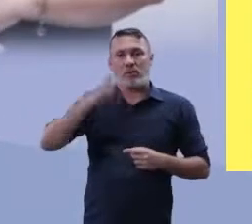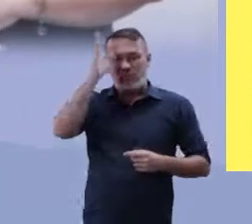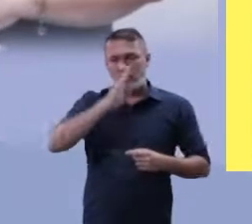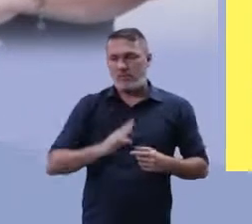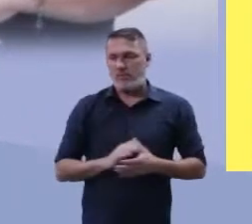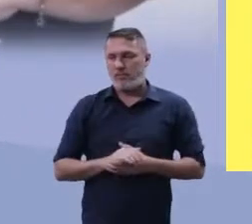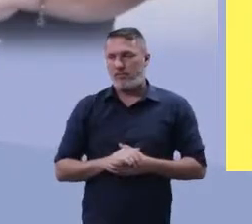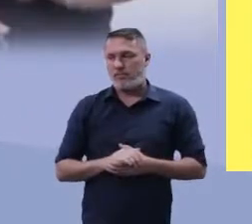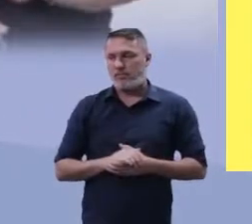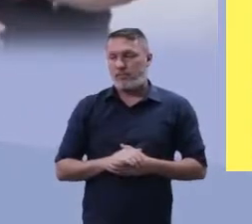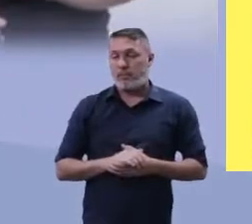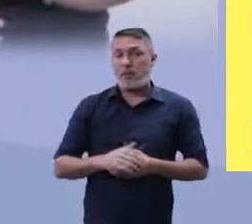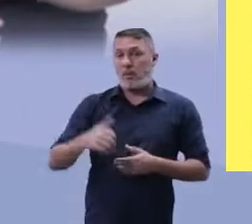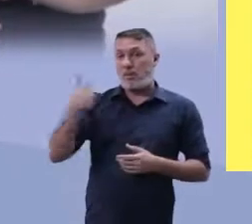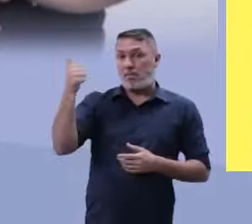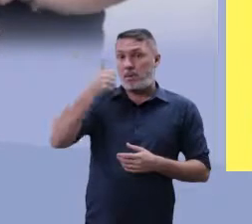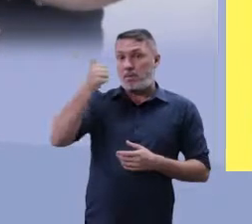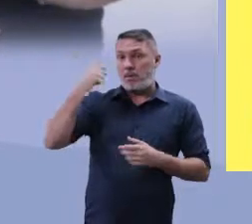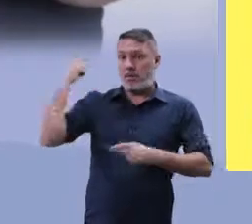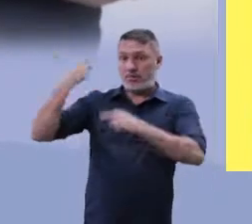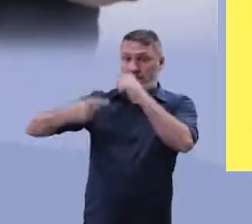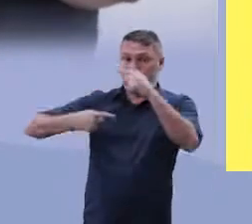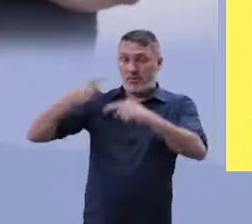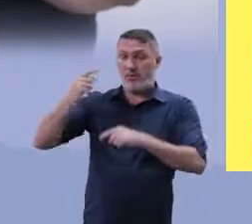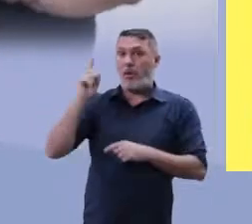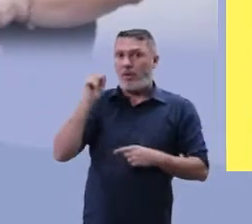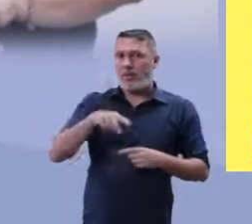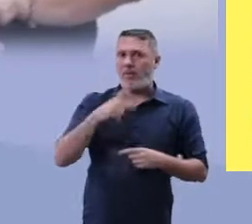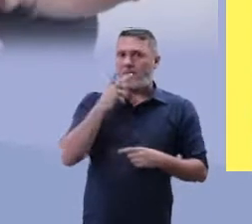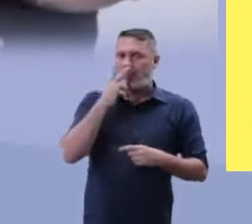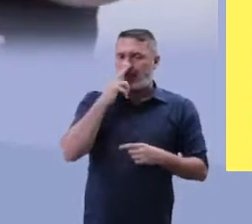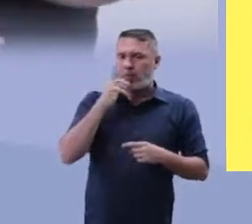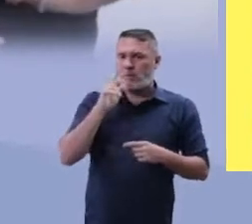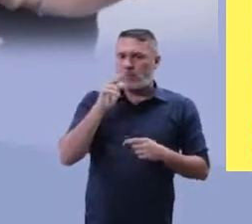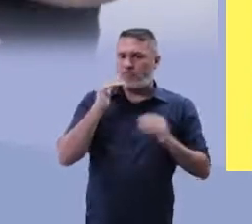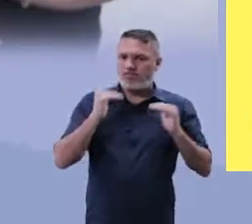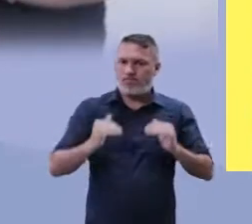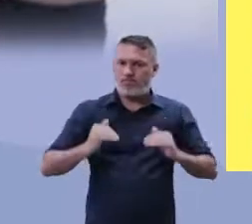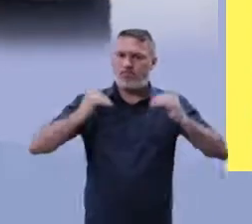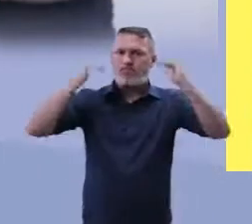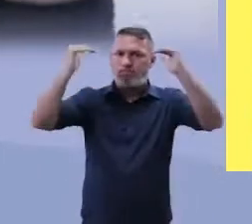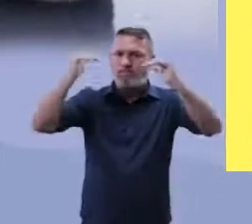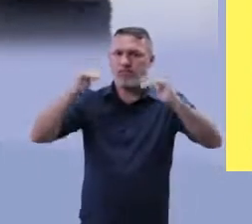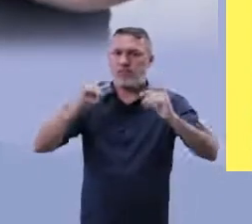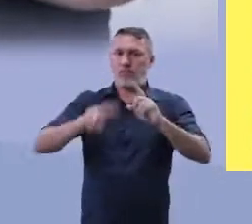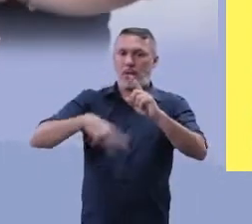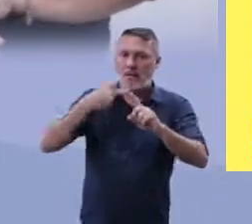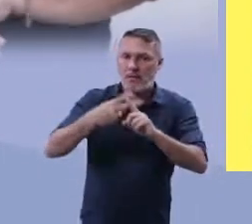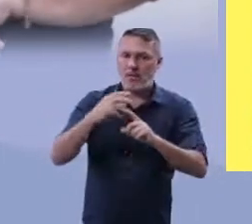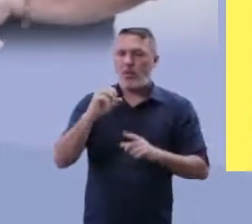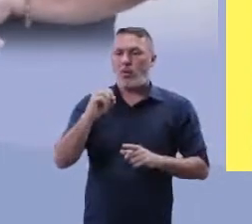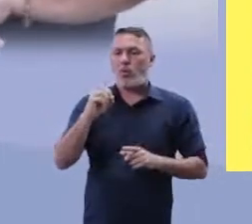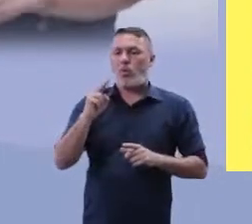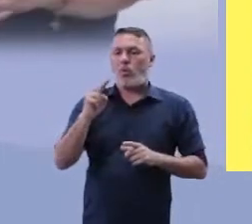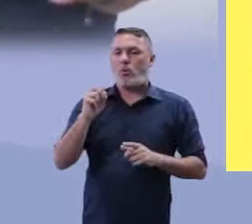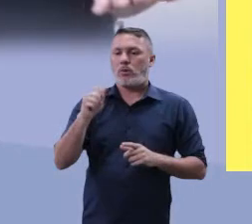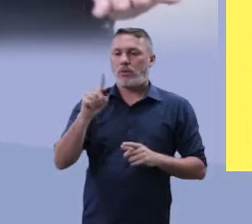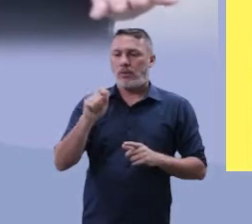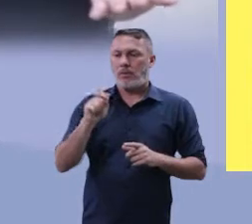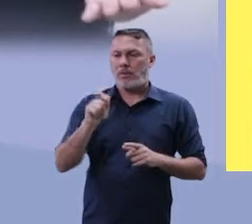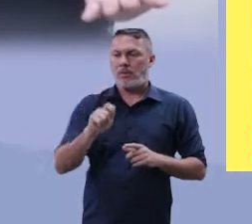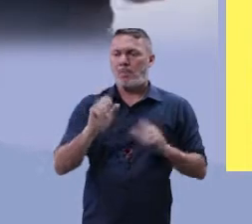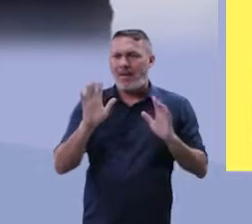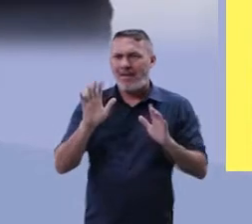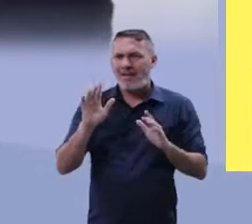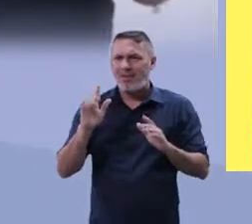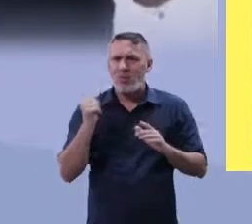ao Brasil. Essa primeira geração, ela é ousada, profundamente ousada e inovadora. Mas você vai